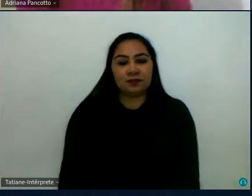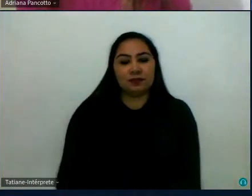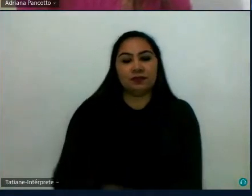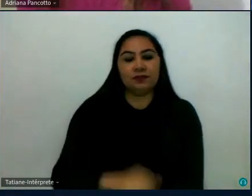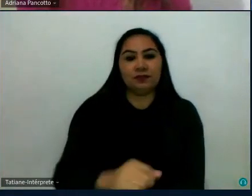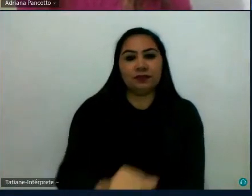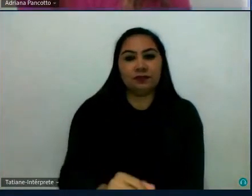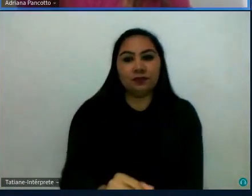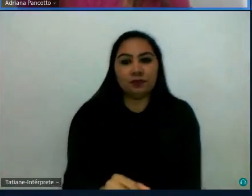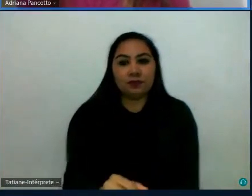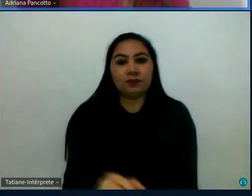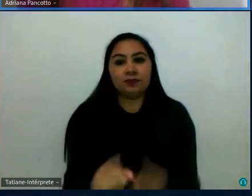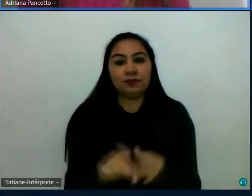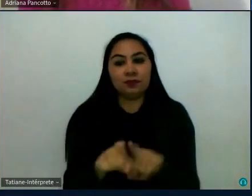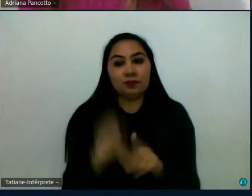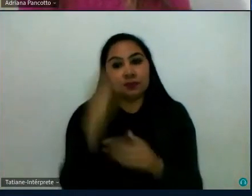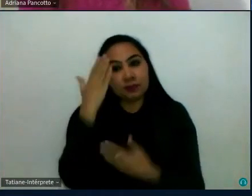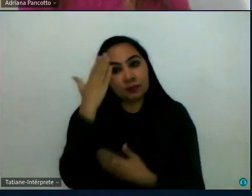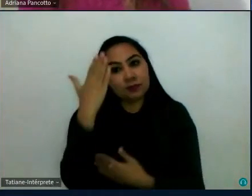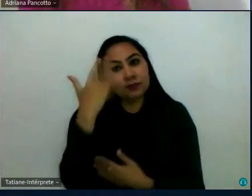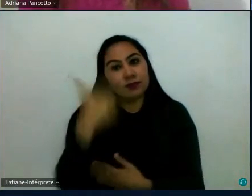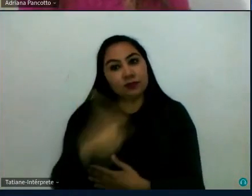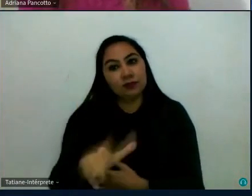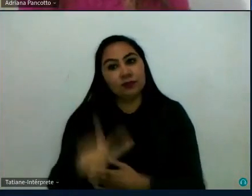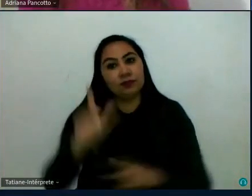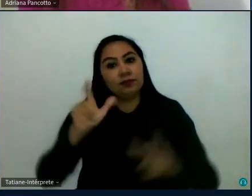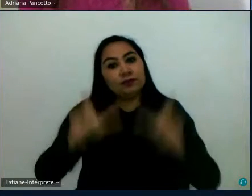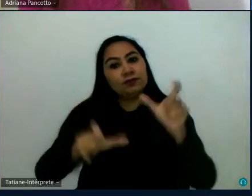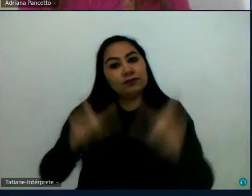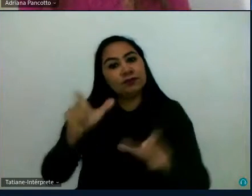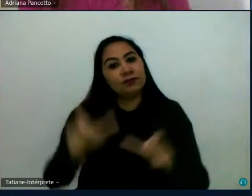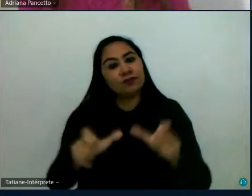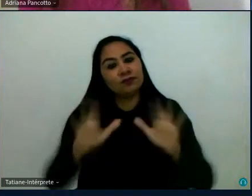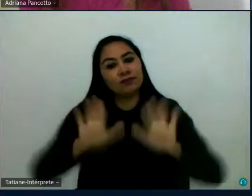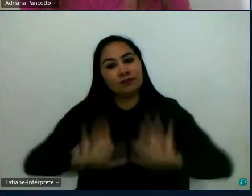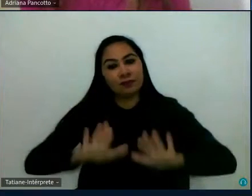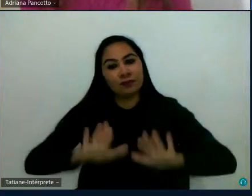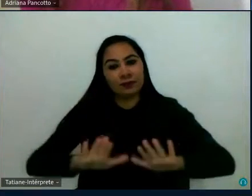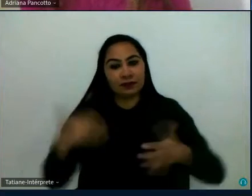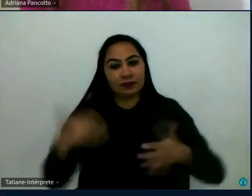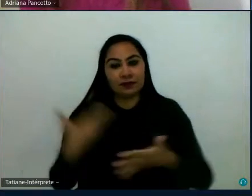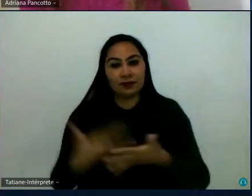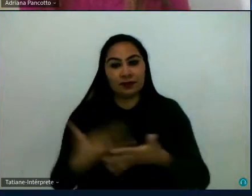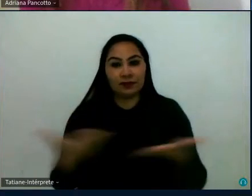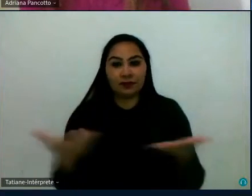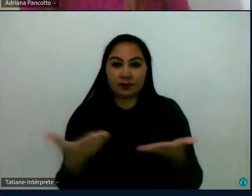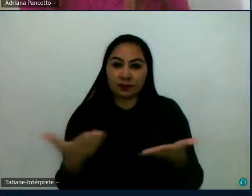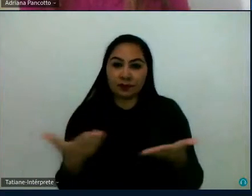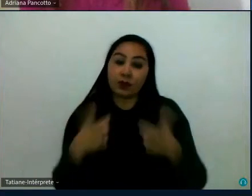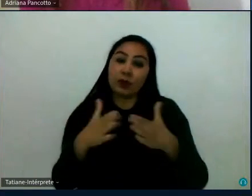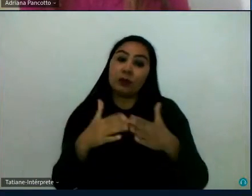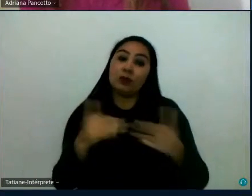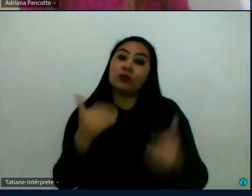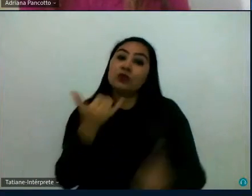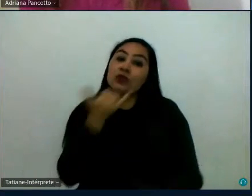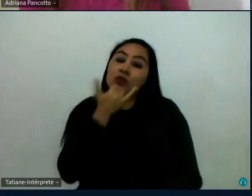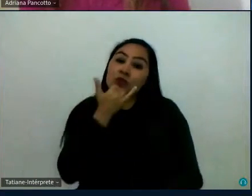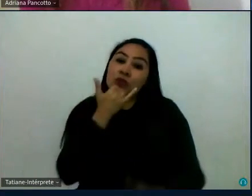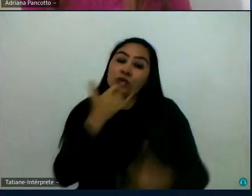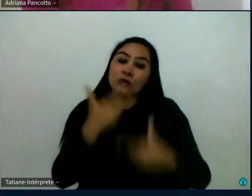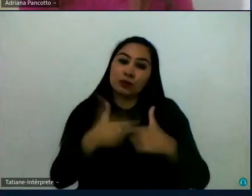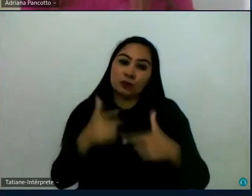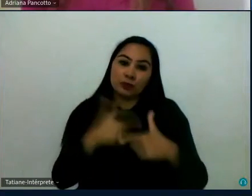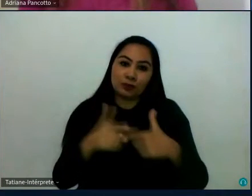Muito obrigada novamente, obrigado a quem ficou com a gente até agora, e pedindo desculpas novamente pelos problemas técnicos, são